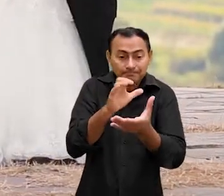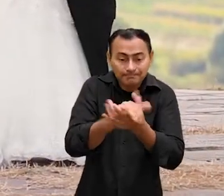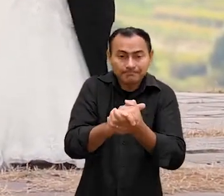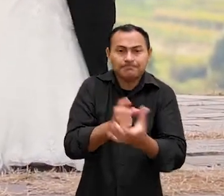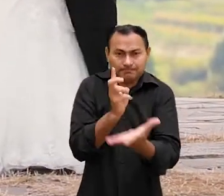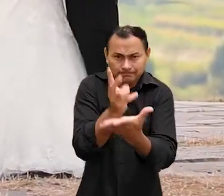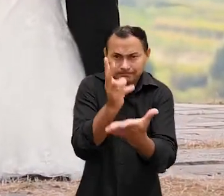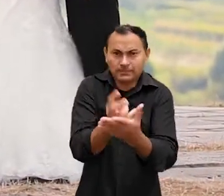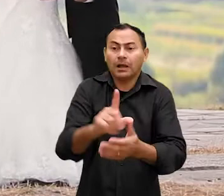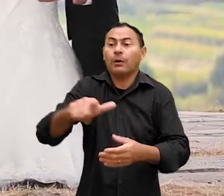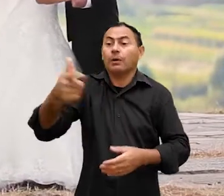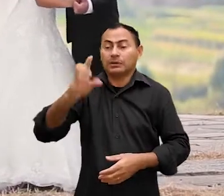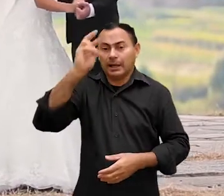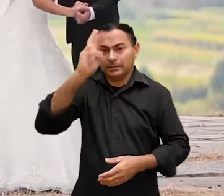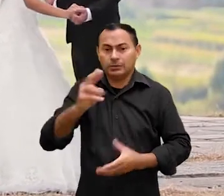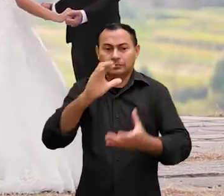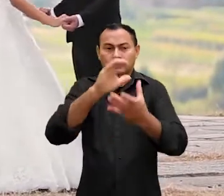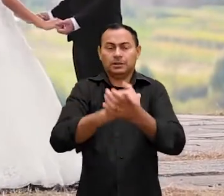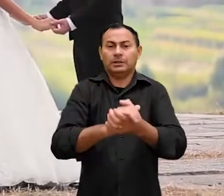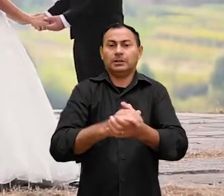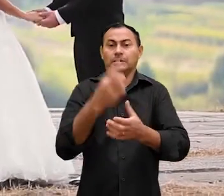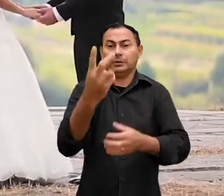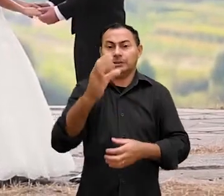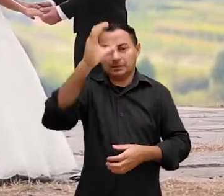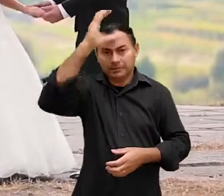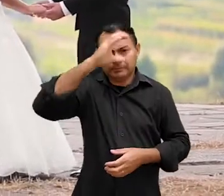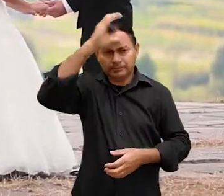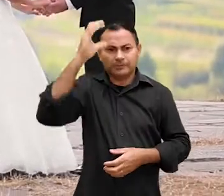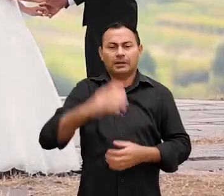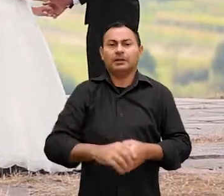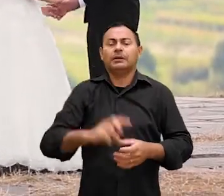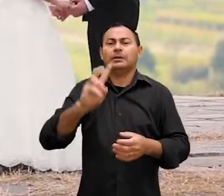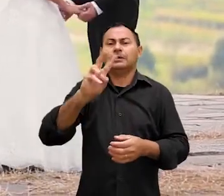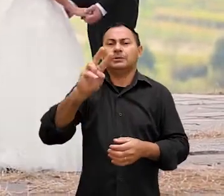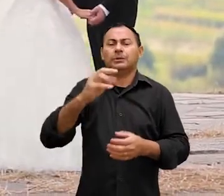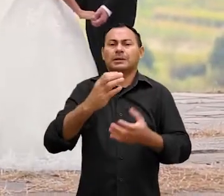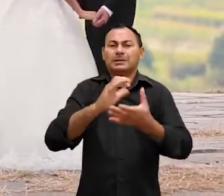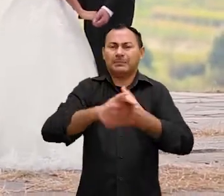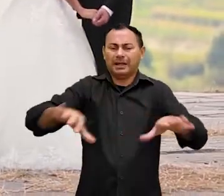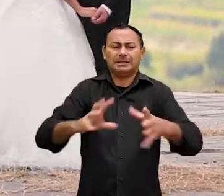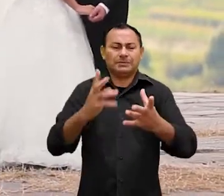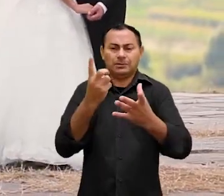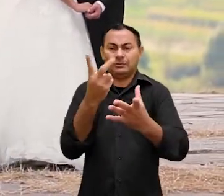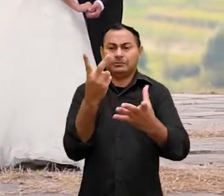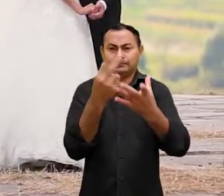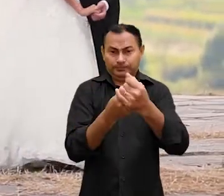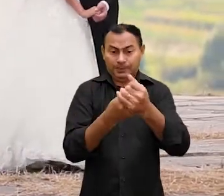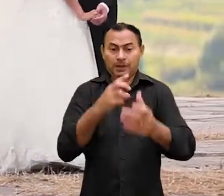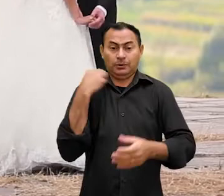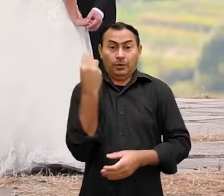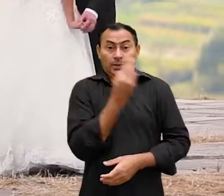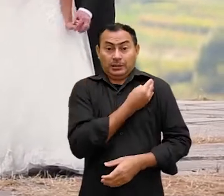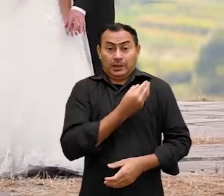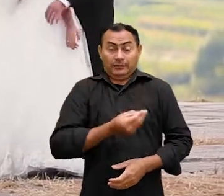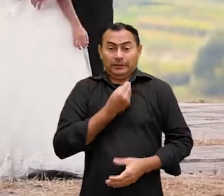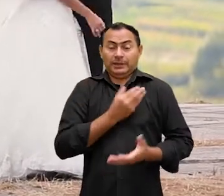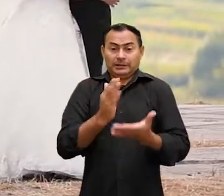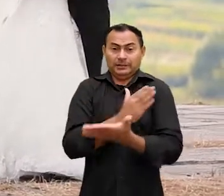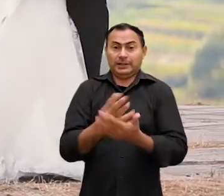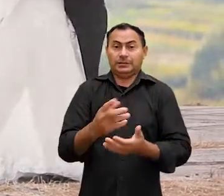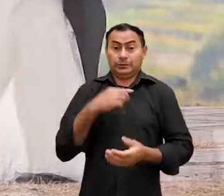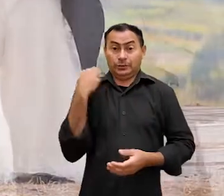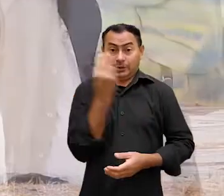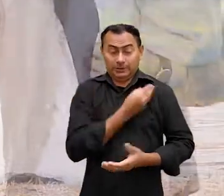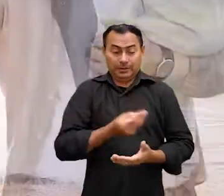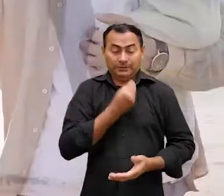outras razões para o casamento entre 2 cristãos ser indissolúvel. Como já dissemos, nossa vida é dividida em 3 fases.